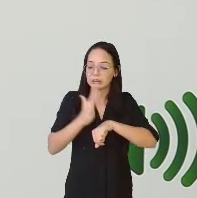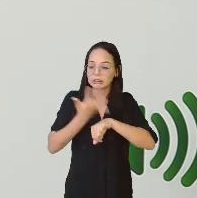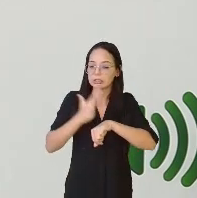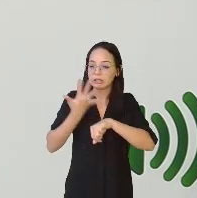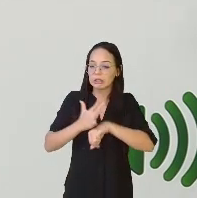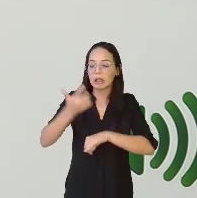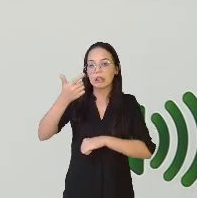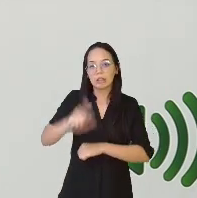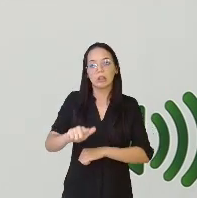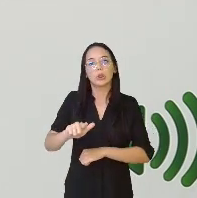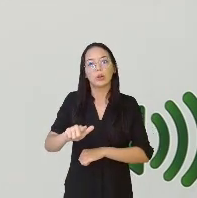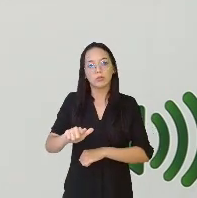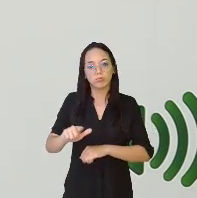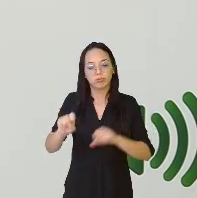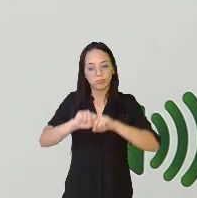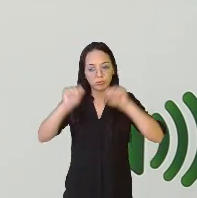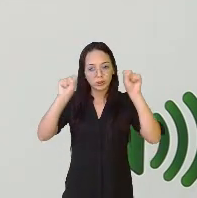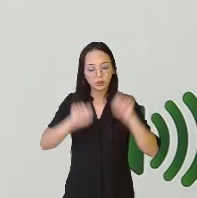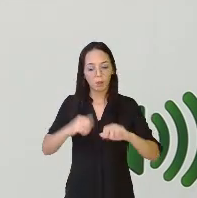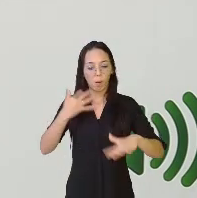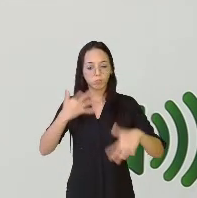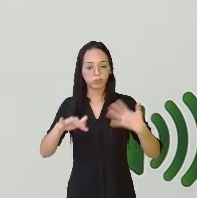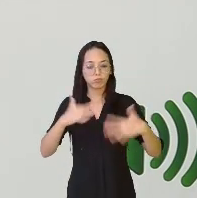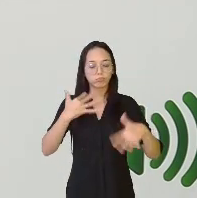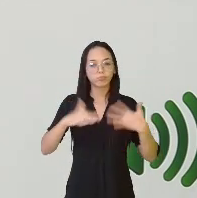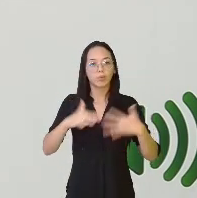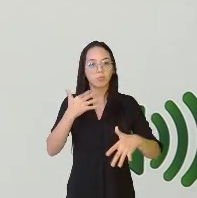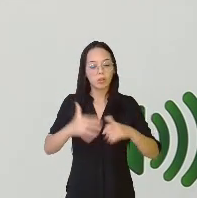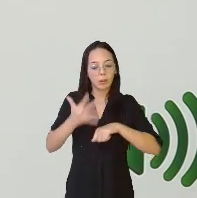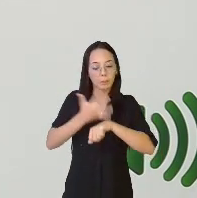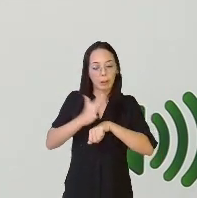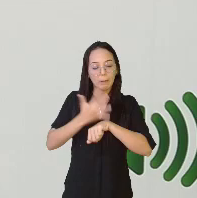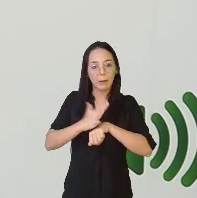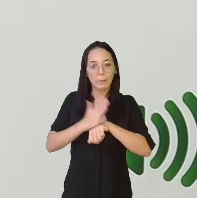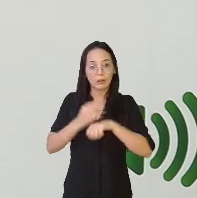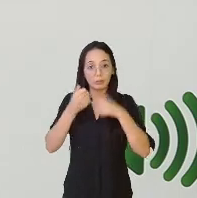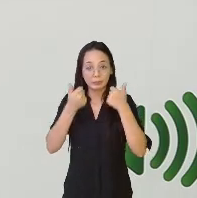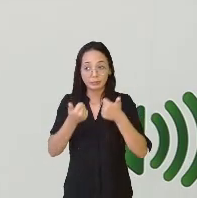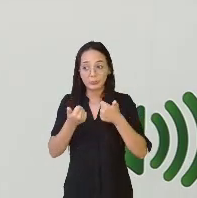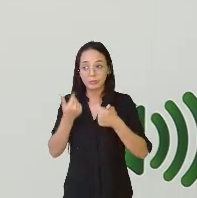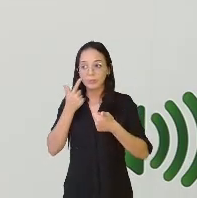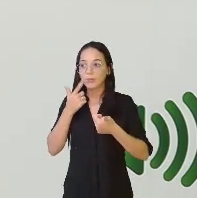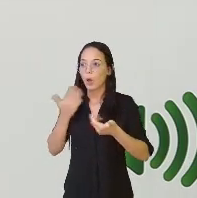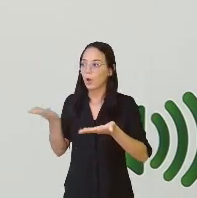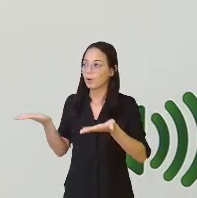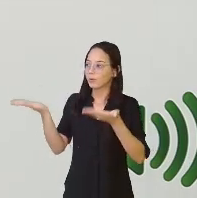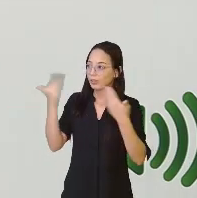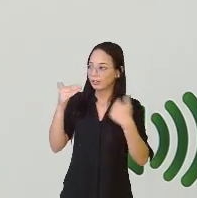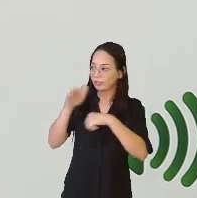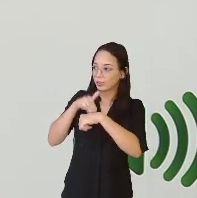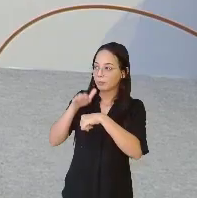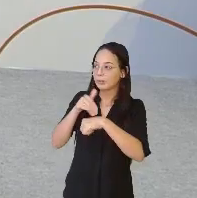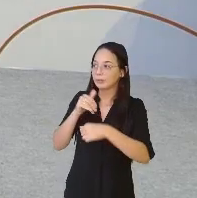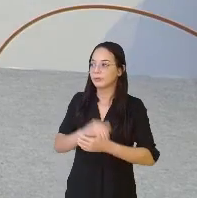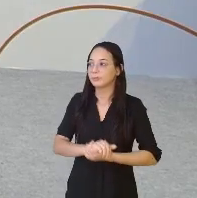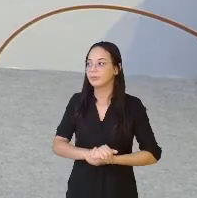novamente, vai botar esse sistema locomotor para funcionar. Professor Givanilson Soares.